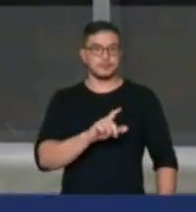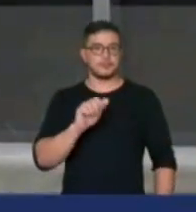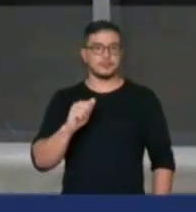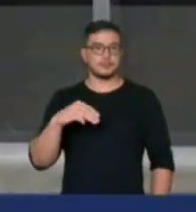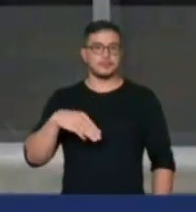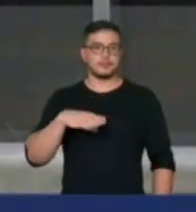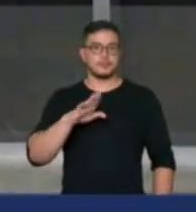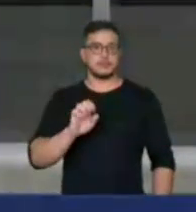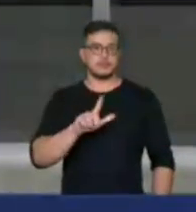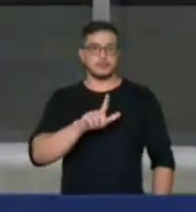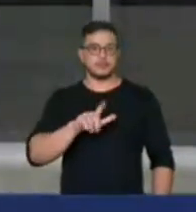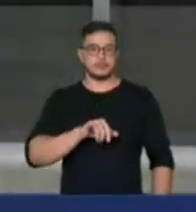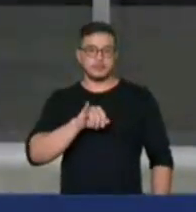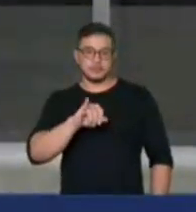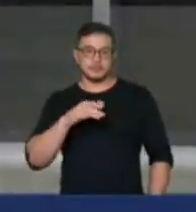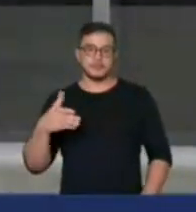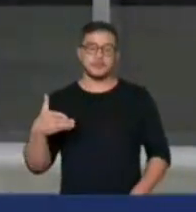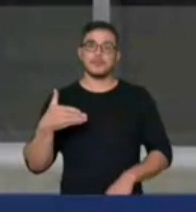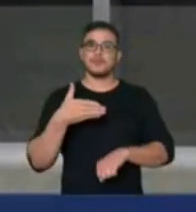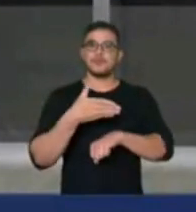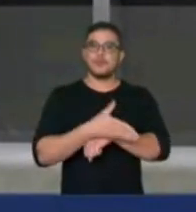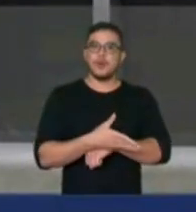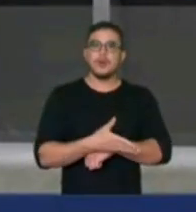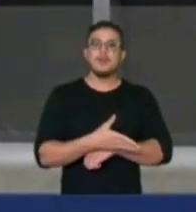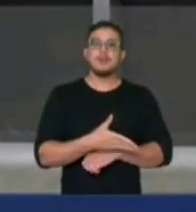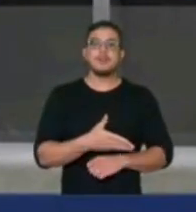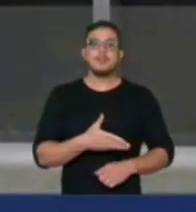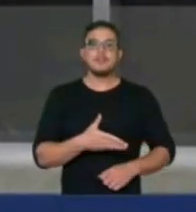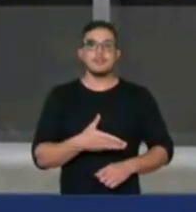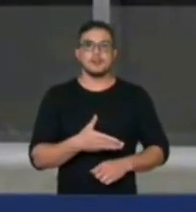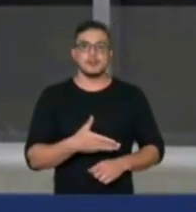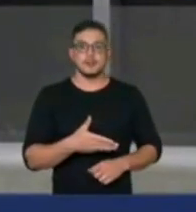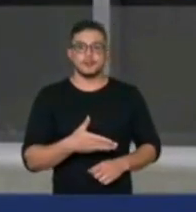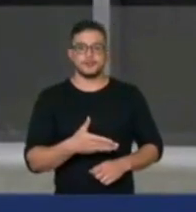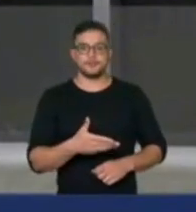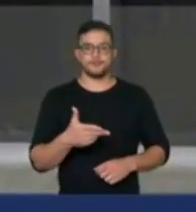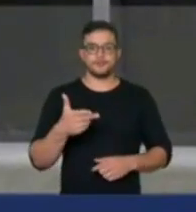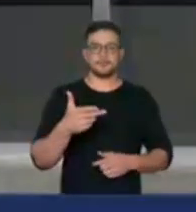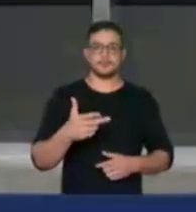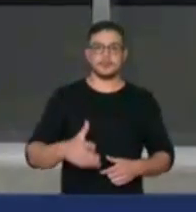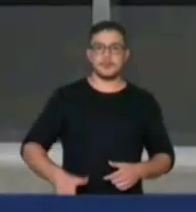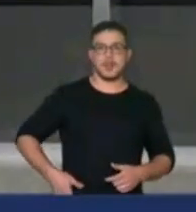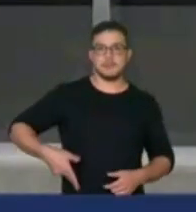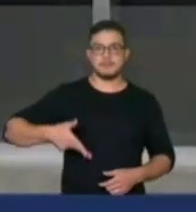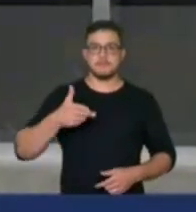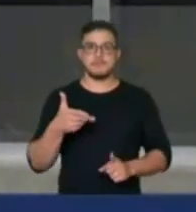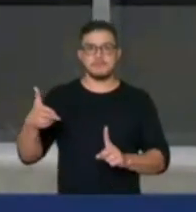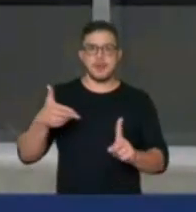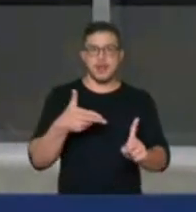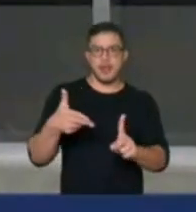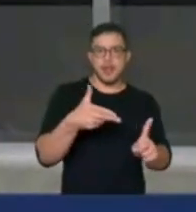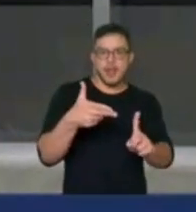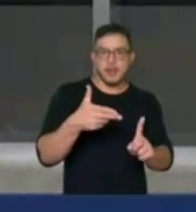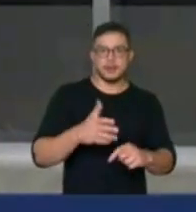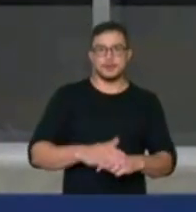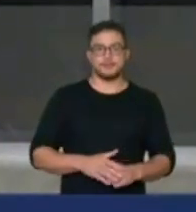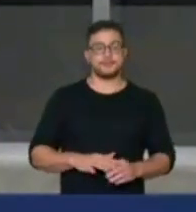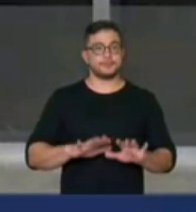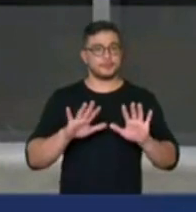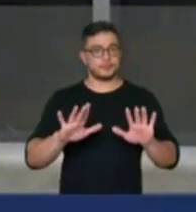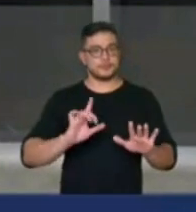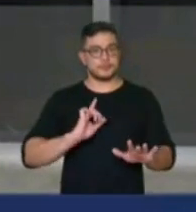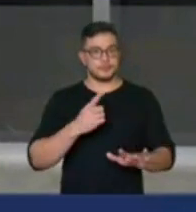mesmo restaurante que ela. E agora isso que acontece, nós não podemos admitir mais isso. O Brasil